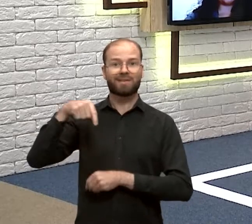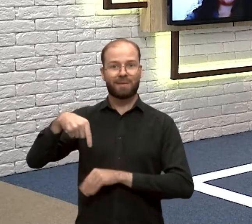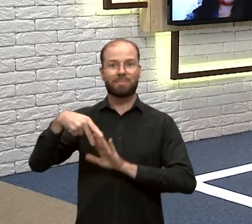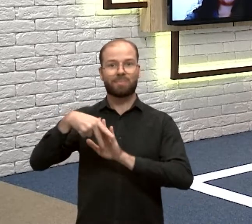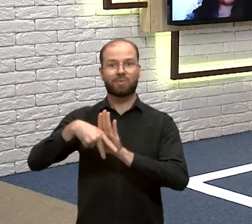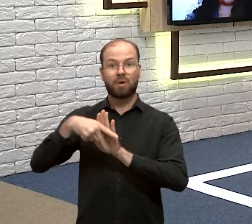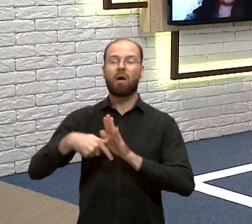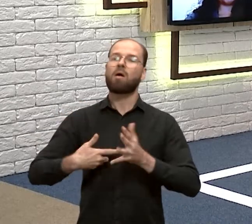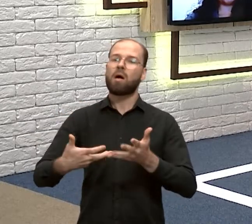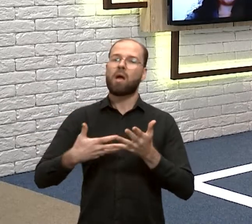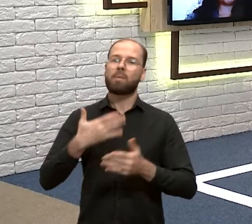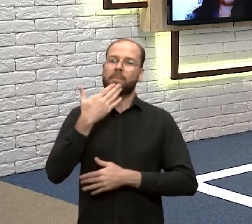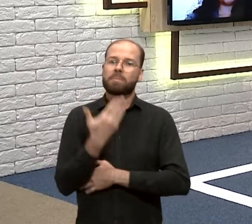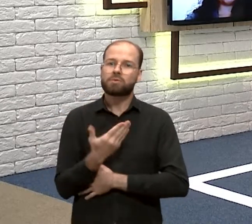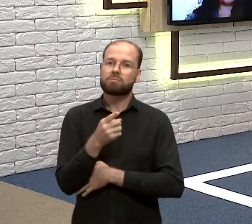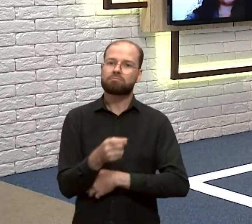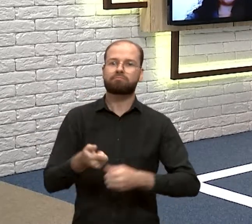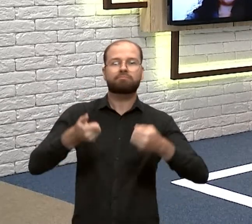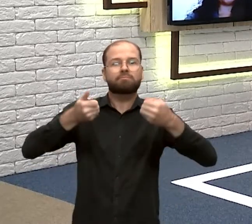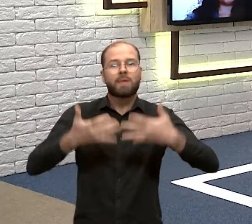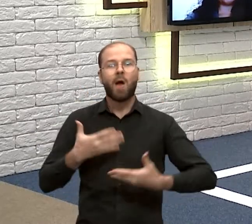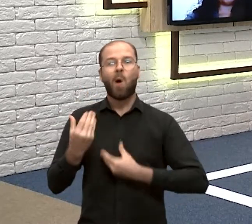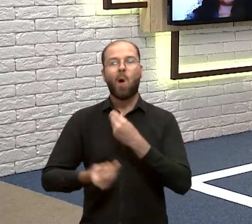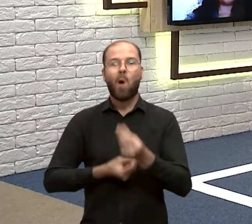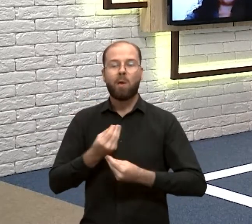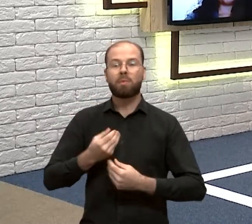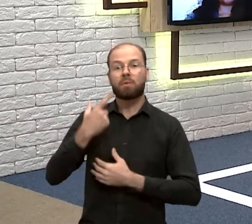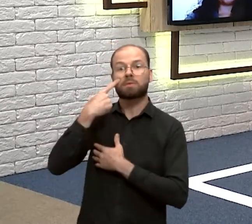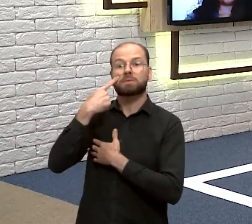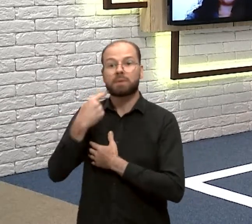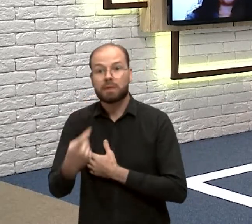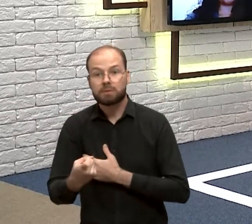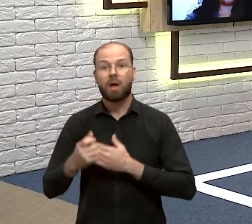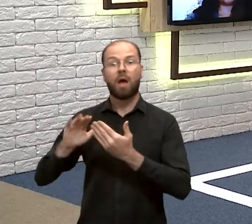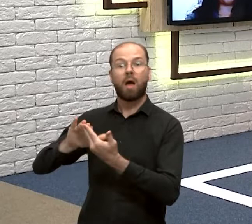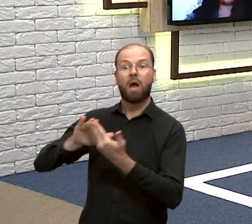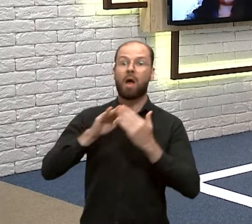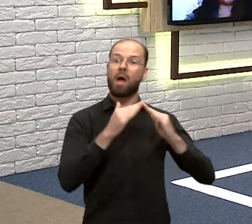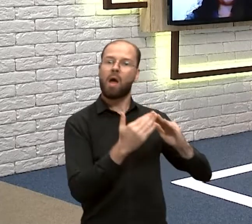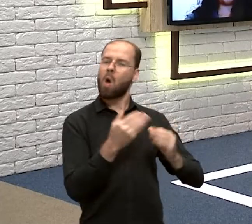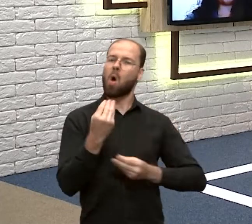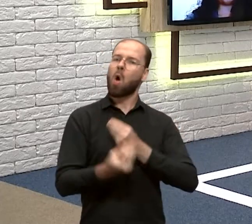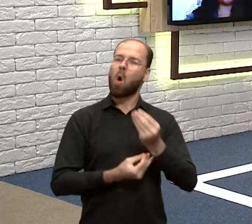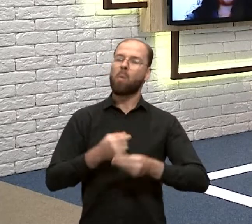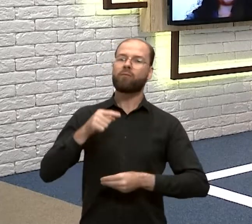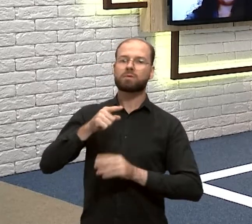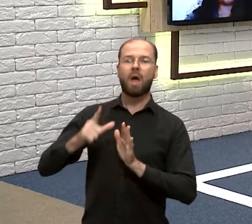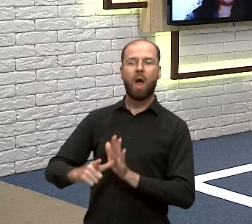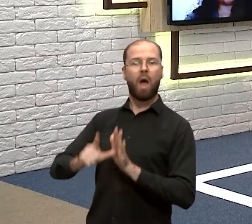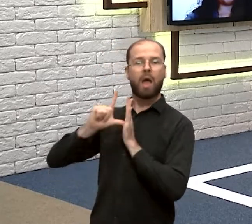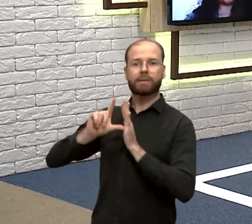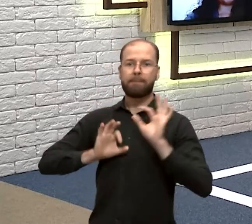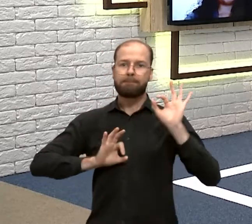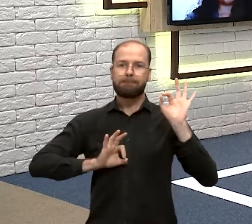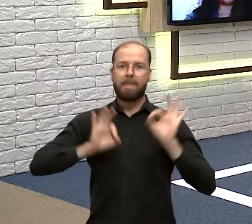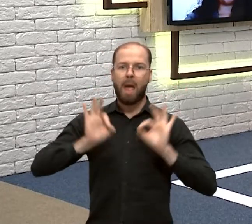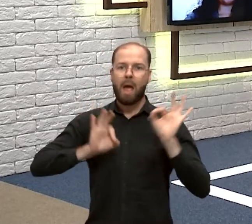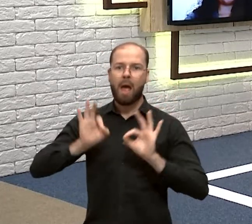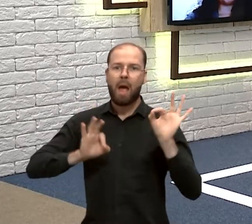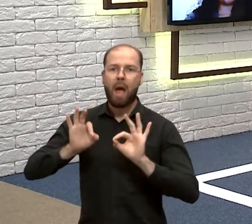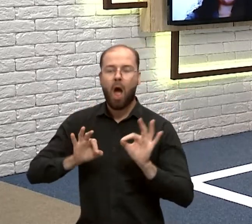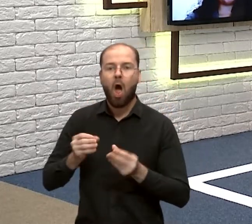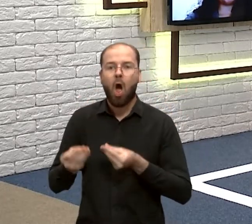você se interessou em ser intercambista, qual o processo que você teve que realizar para conseguir esse